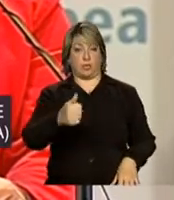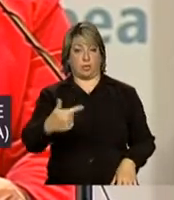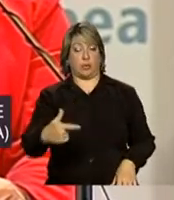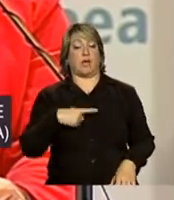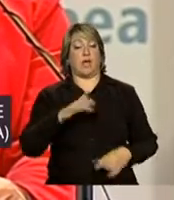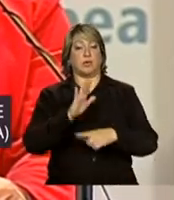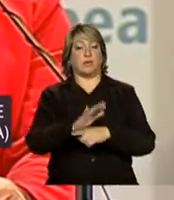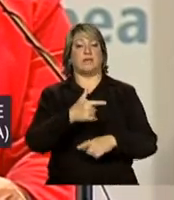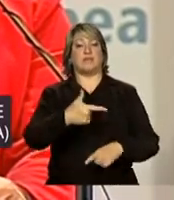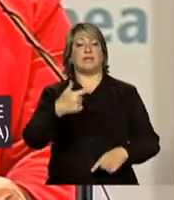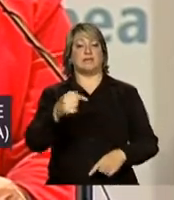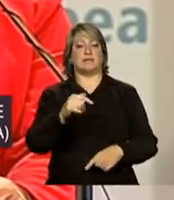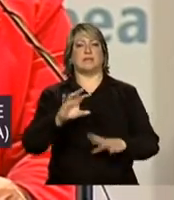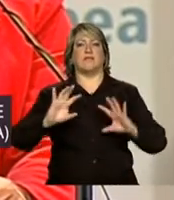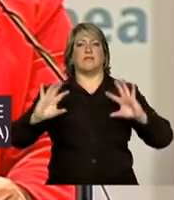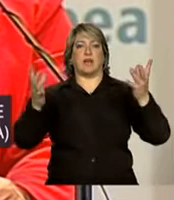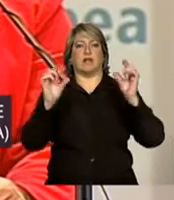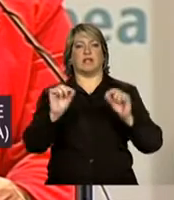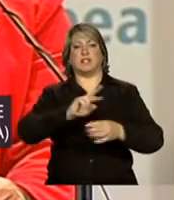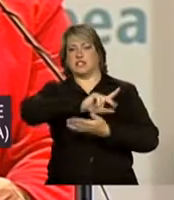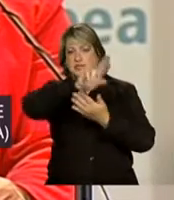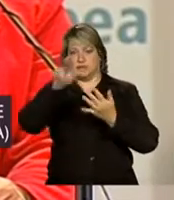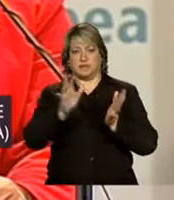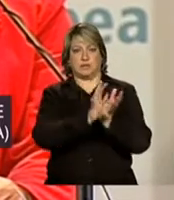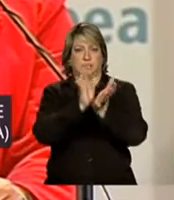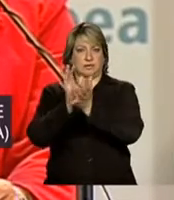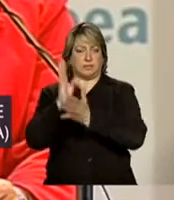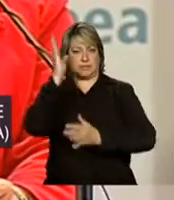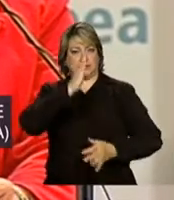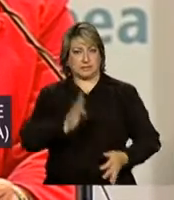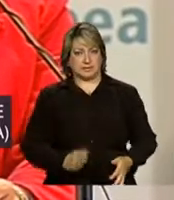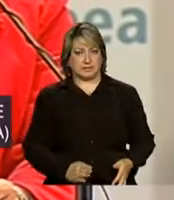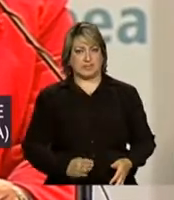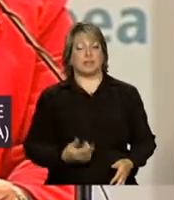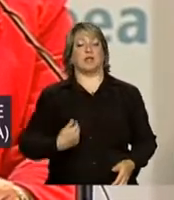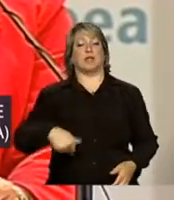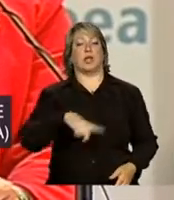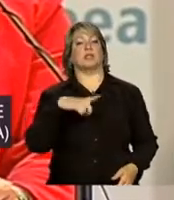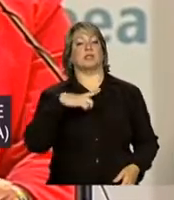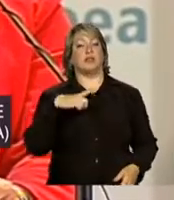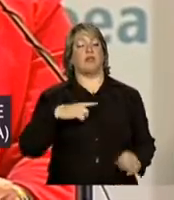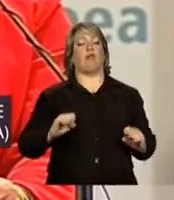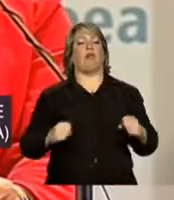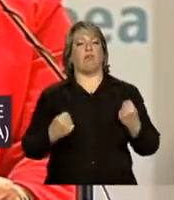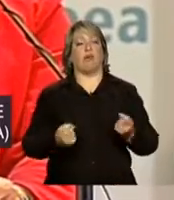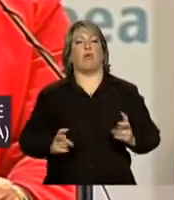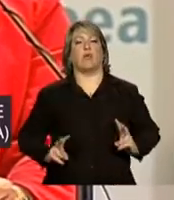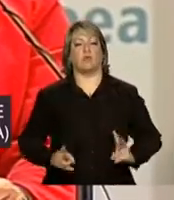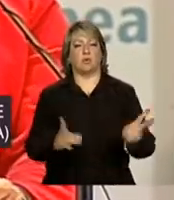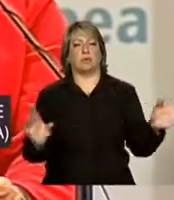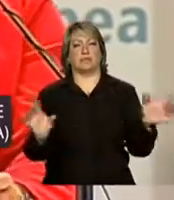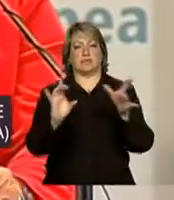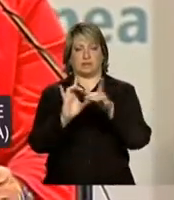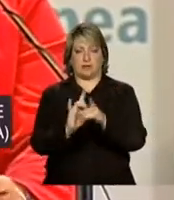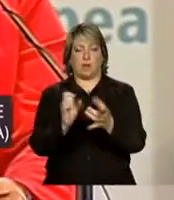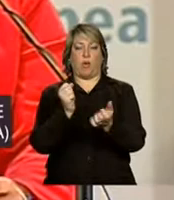apoia 27 eventos de diferentes instituições brasileiras, sendo que temos tido forte e contínua interação